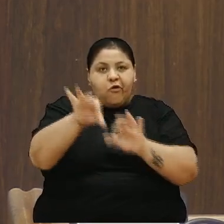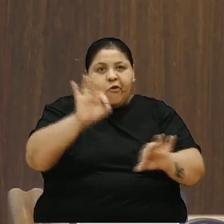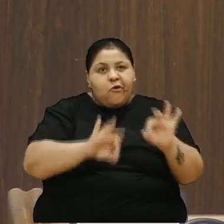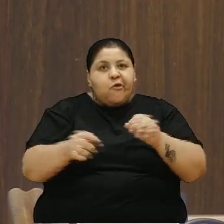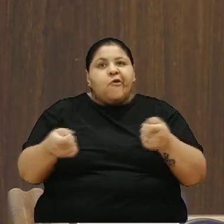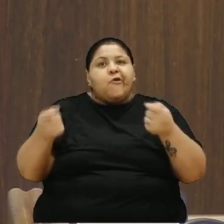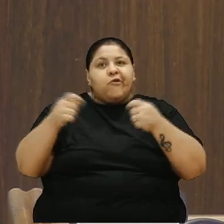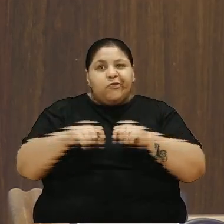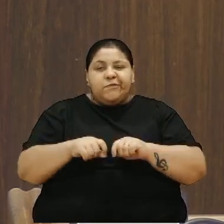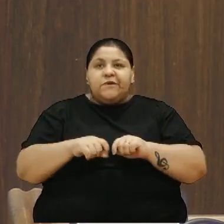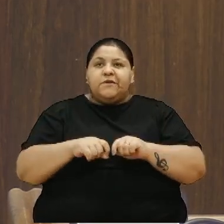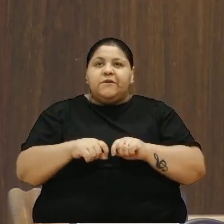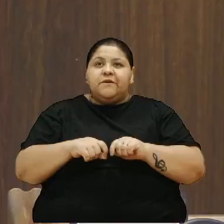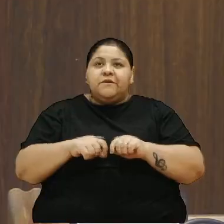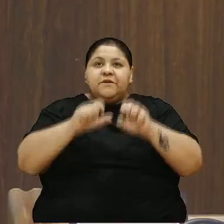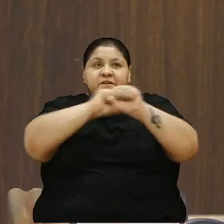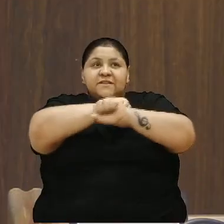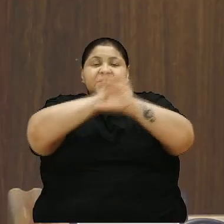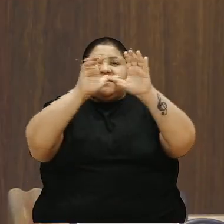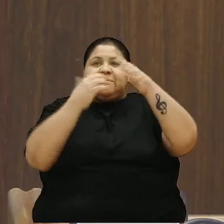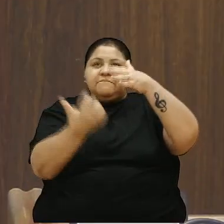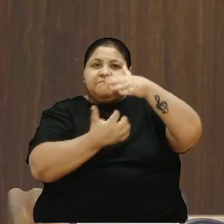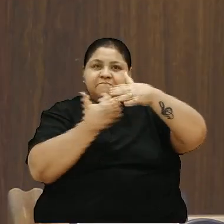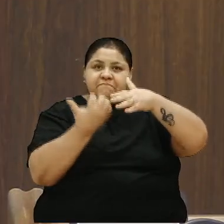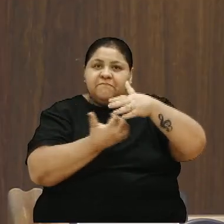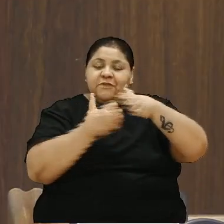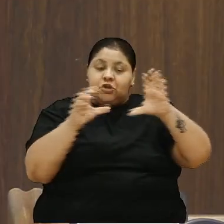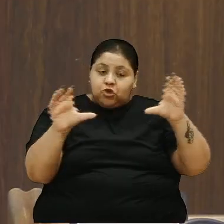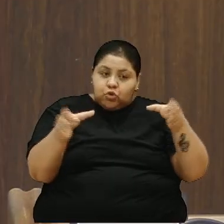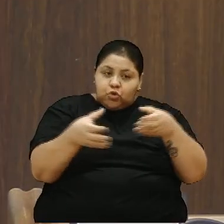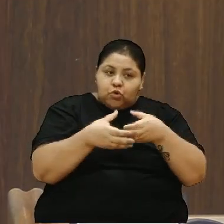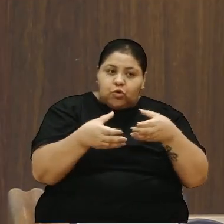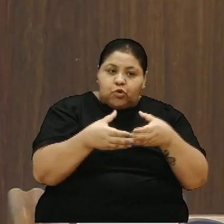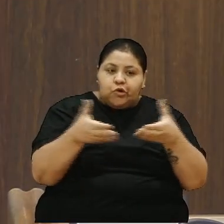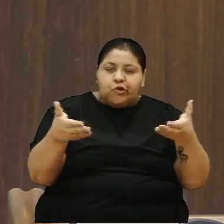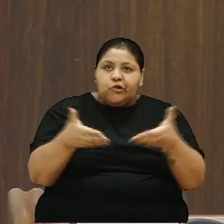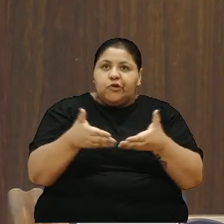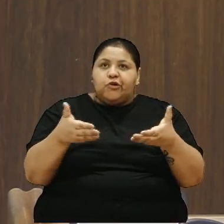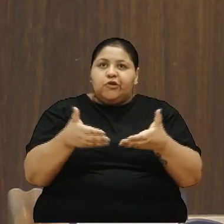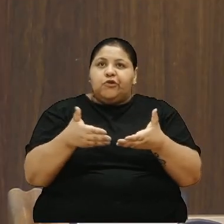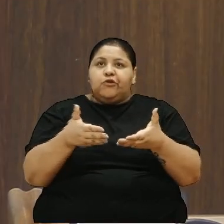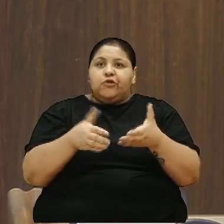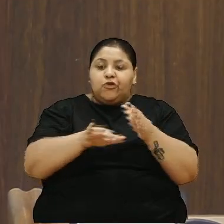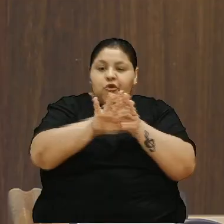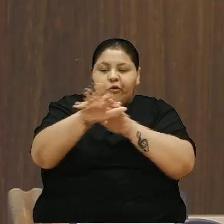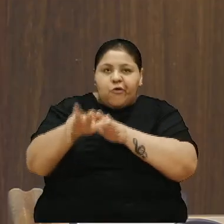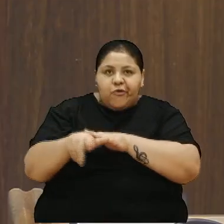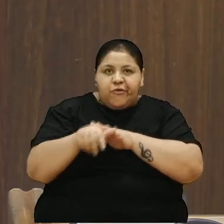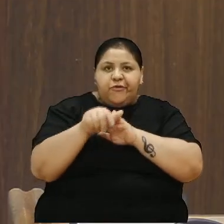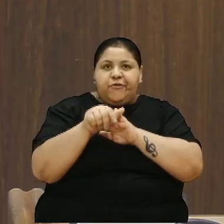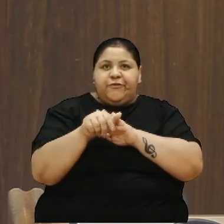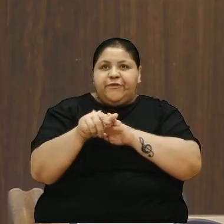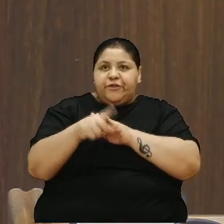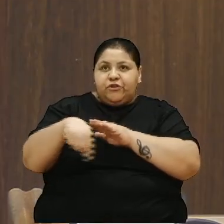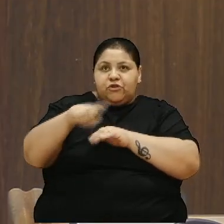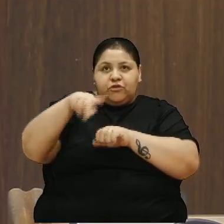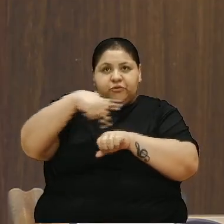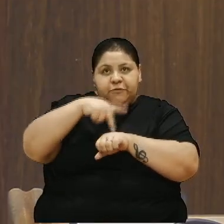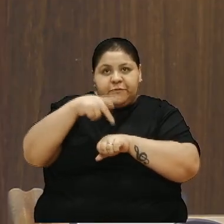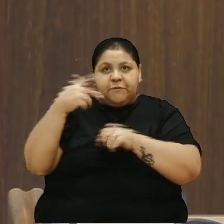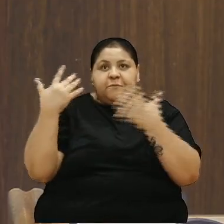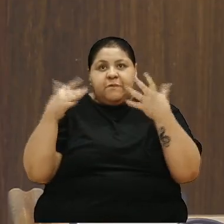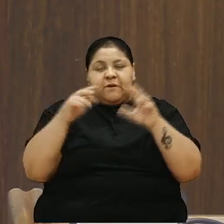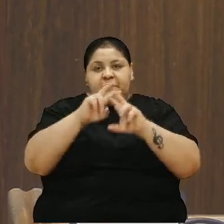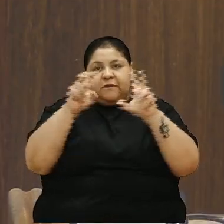precisamos desmascarar as grandes empresas e os grandes grupos que estão por trás dos rombos e do roubo no nosso país. Parabéns pelo